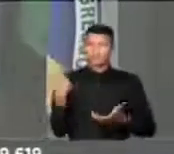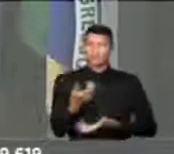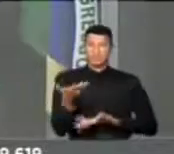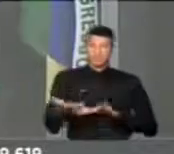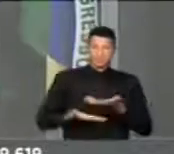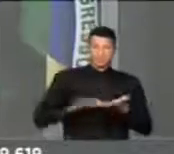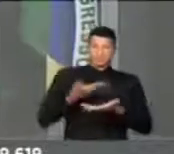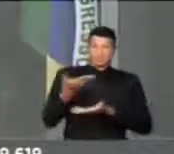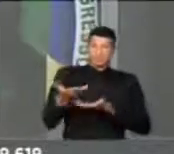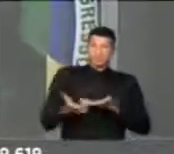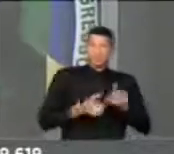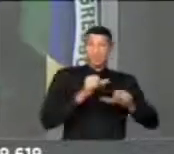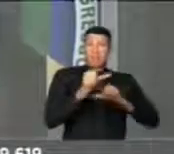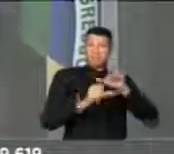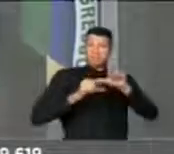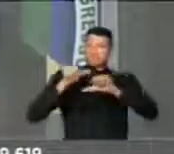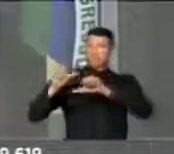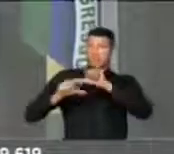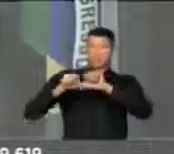trocando 6 por meia dúzia.